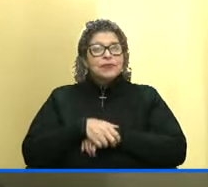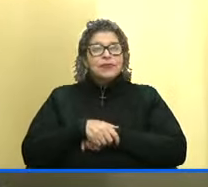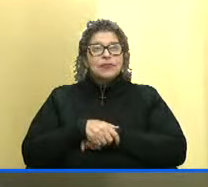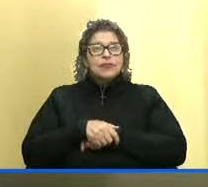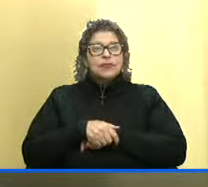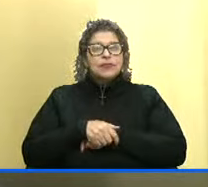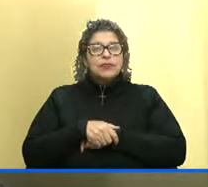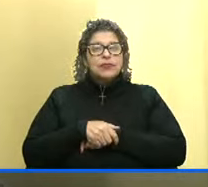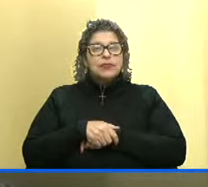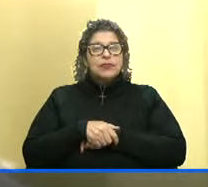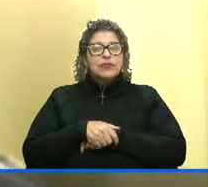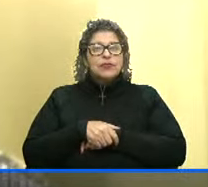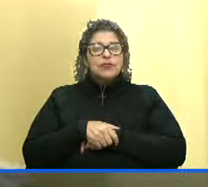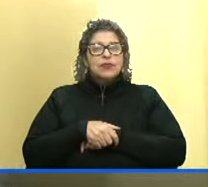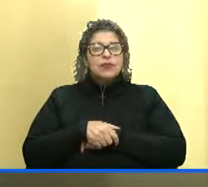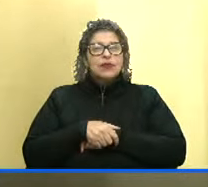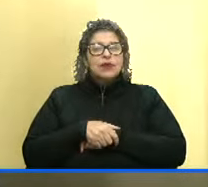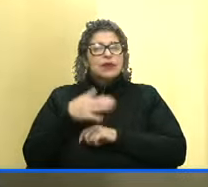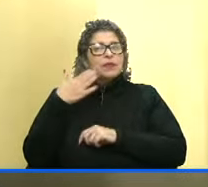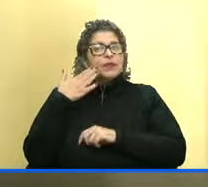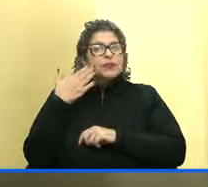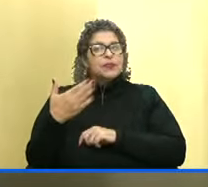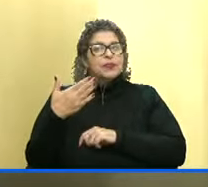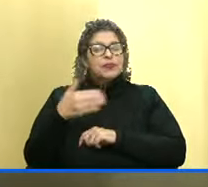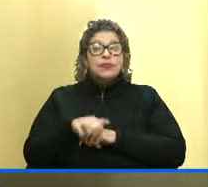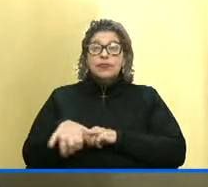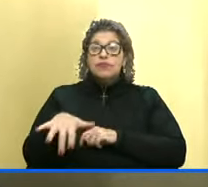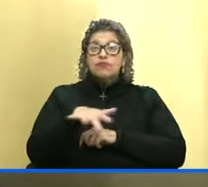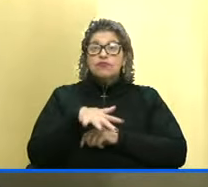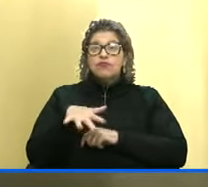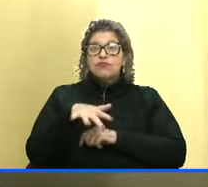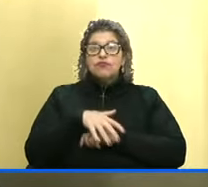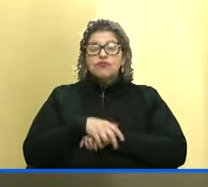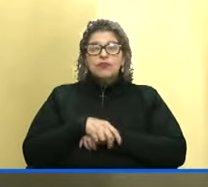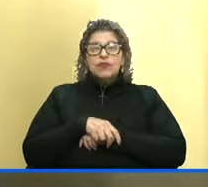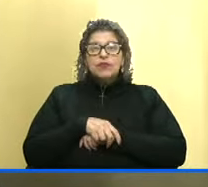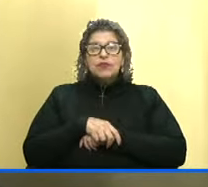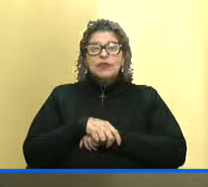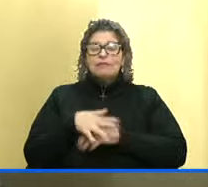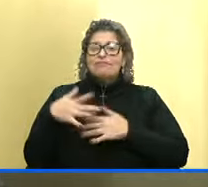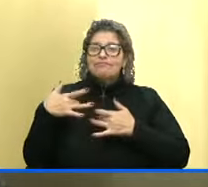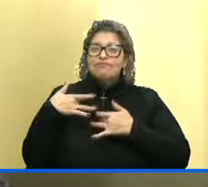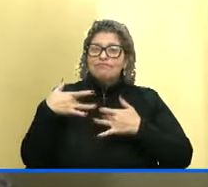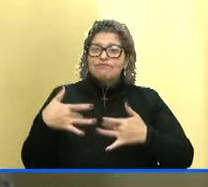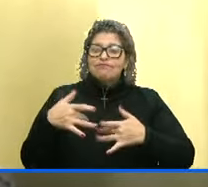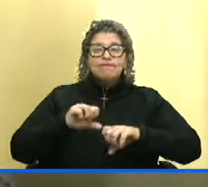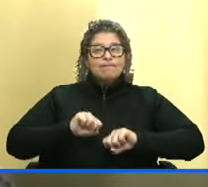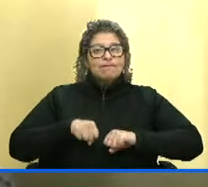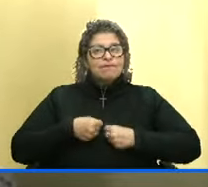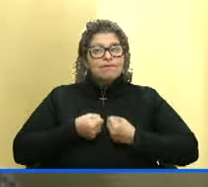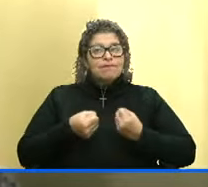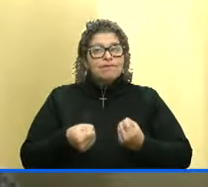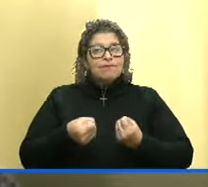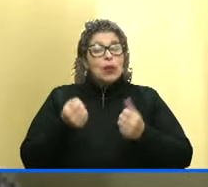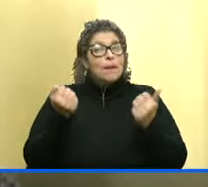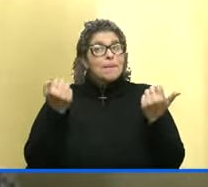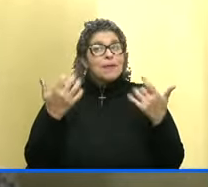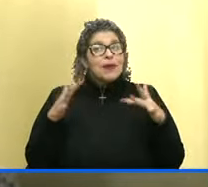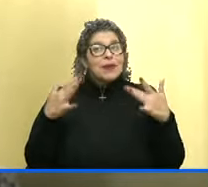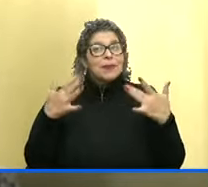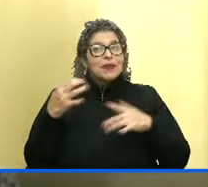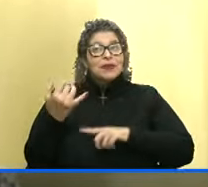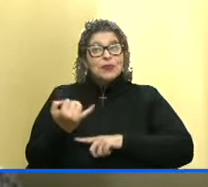Ah, obrigado, Sim. então, Sofia, por esse espaço, a todos vocês, pela dedicação, pela luta. Parabenizo